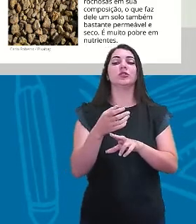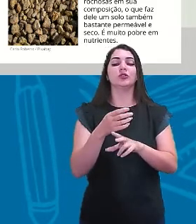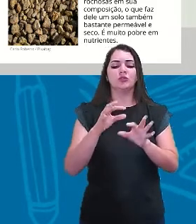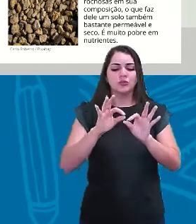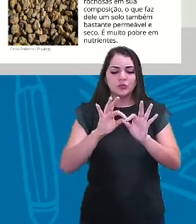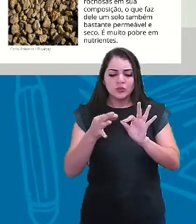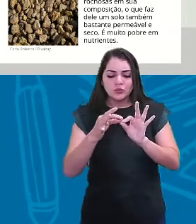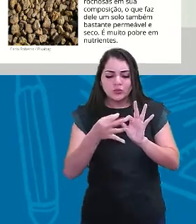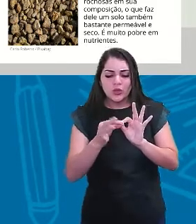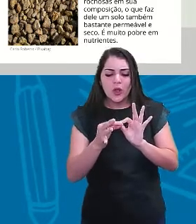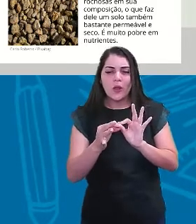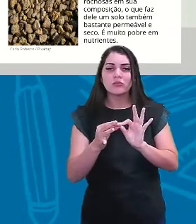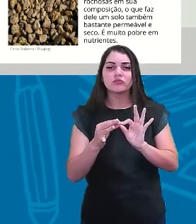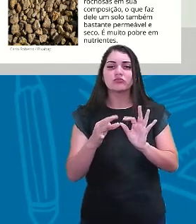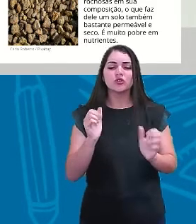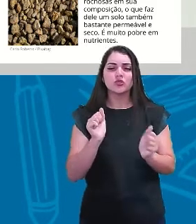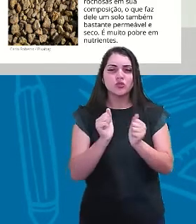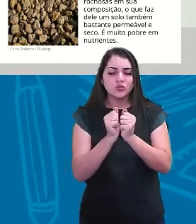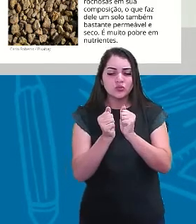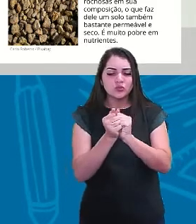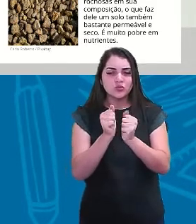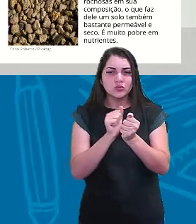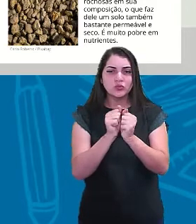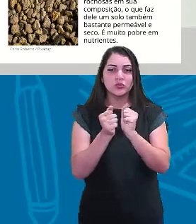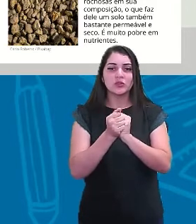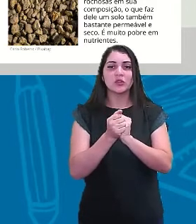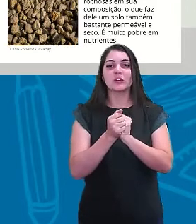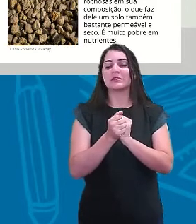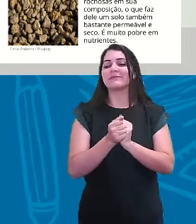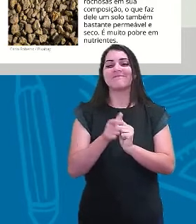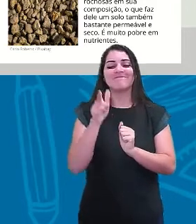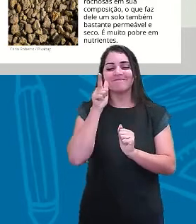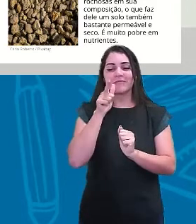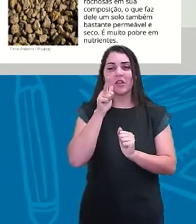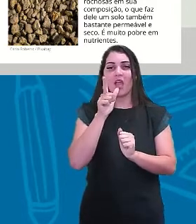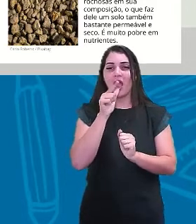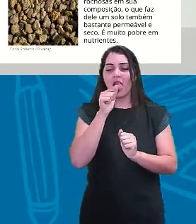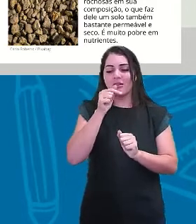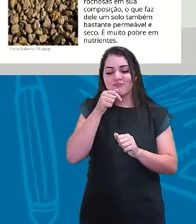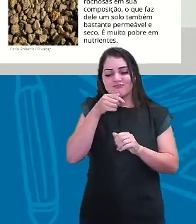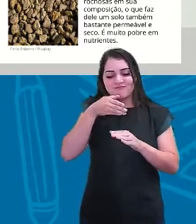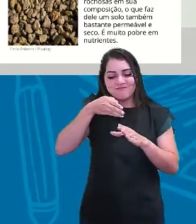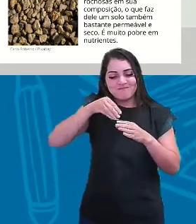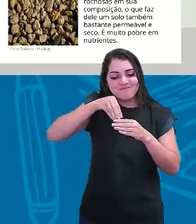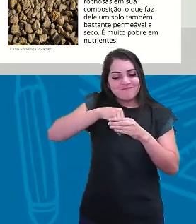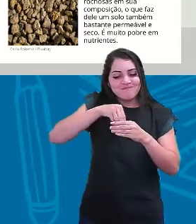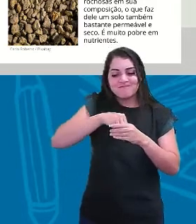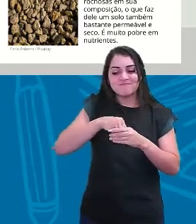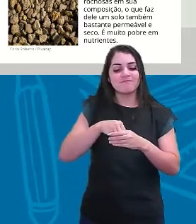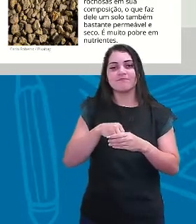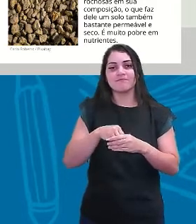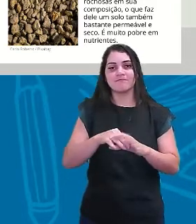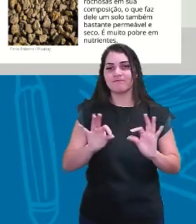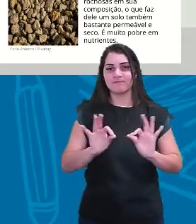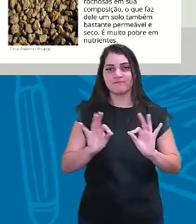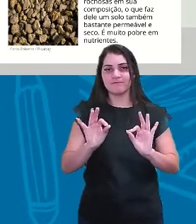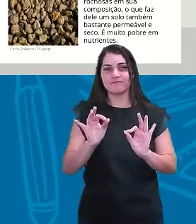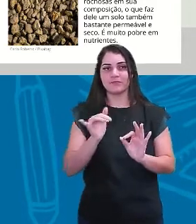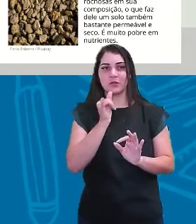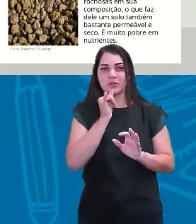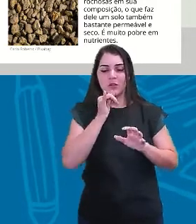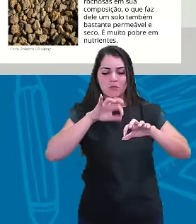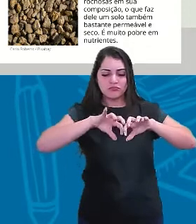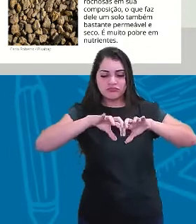compactos. São tão juntinhos, tão juntinhos, tão juntinhos, que impermeável é isso, não entra água entre eles, entre